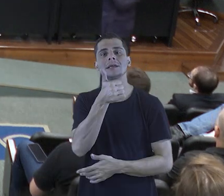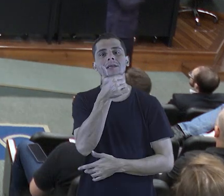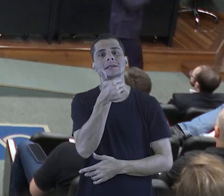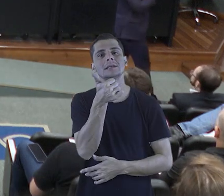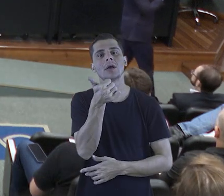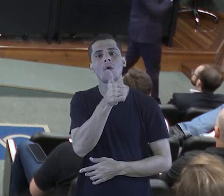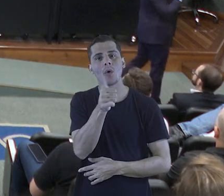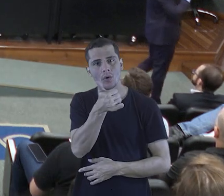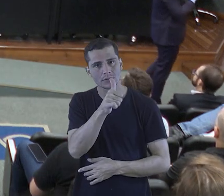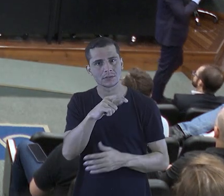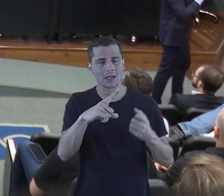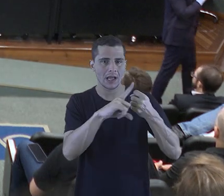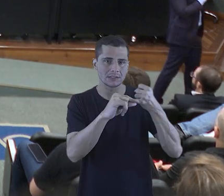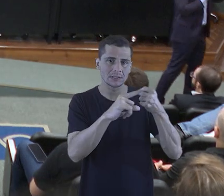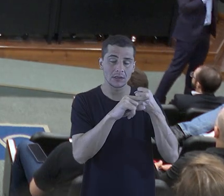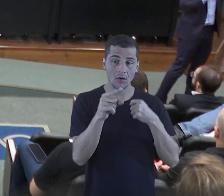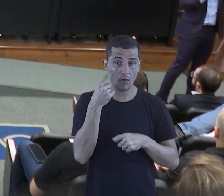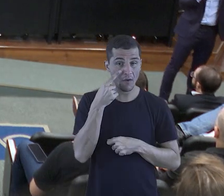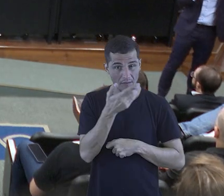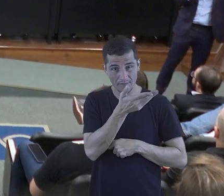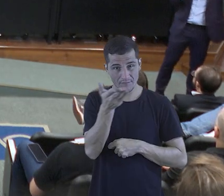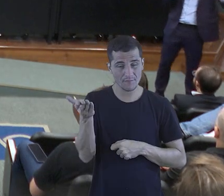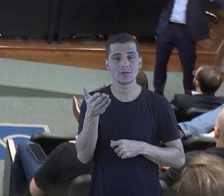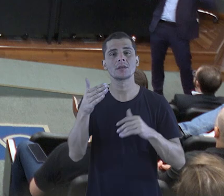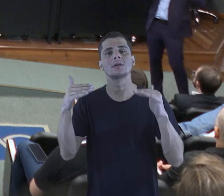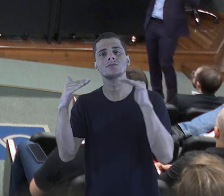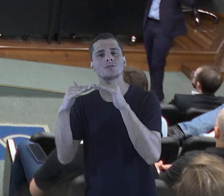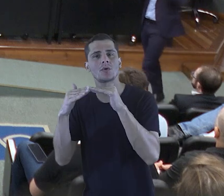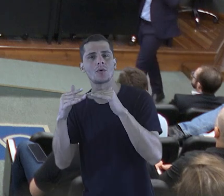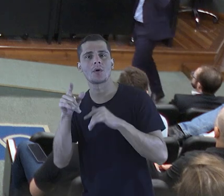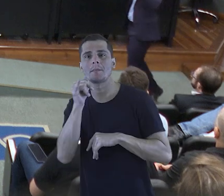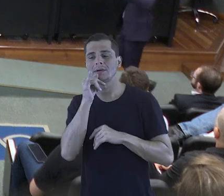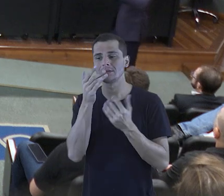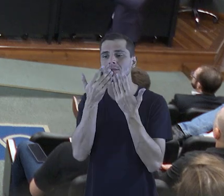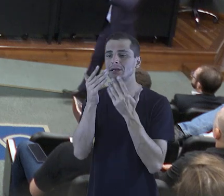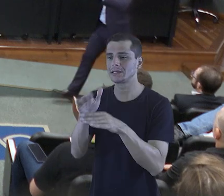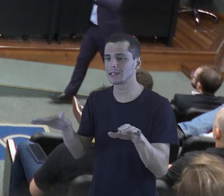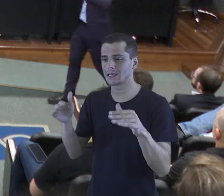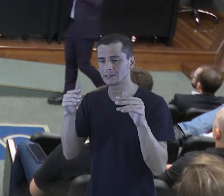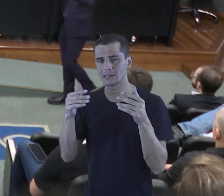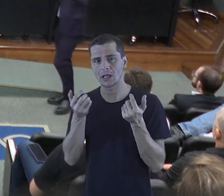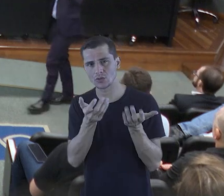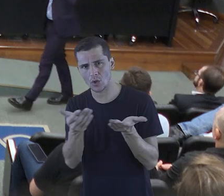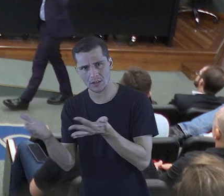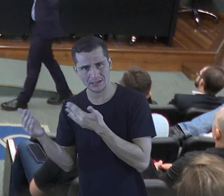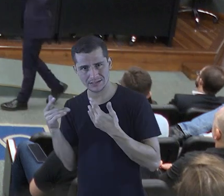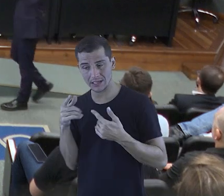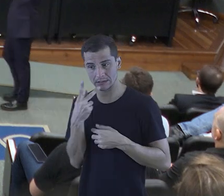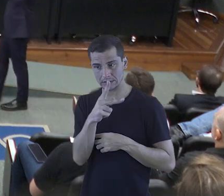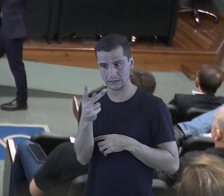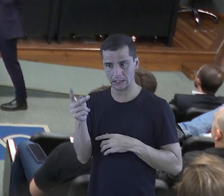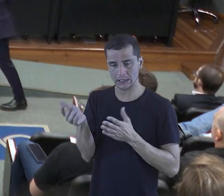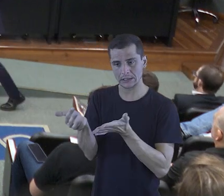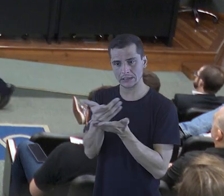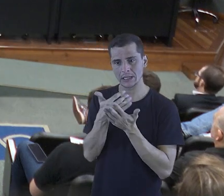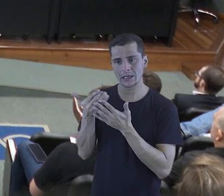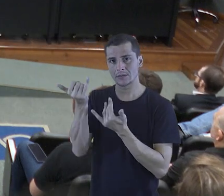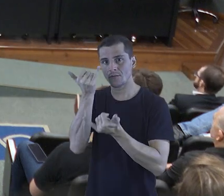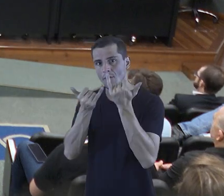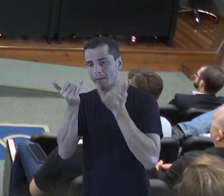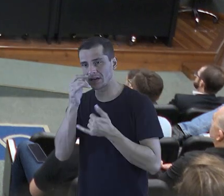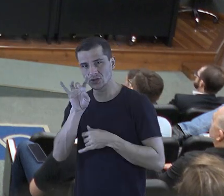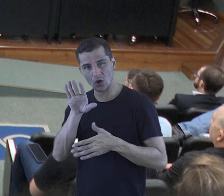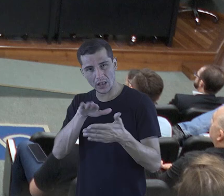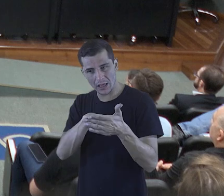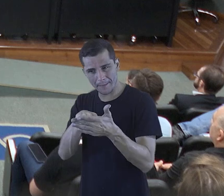concordam que limitar o tratamento dos dados de criança e adolescente apenas ao consentimento dos pais pode prejudicar o interesse da